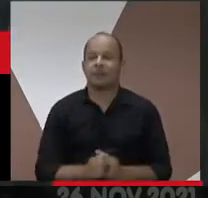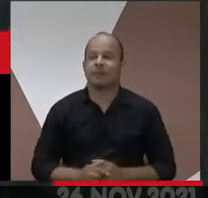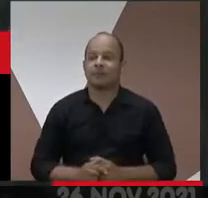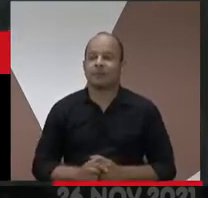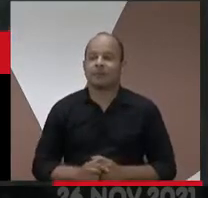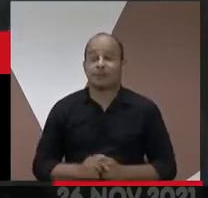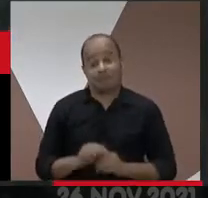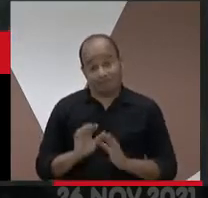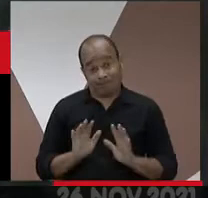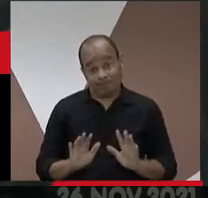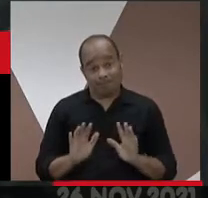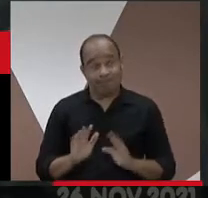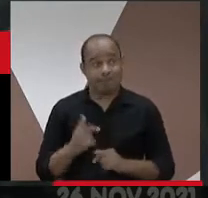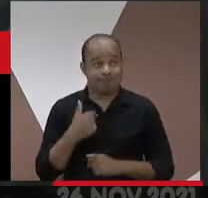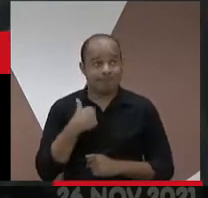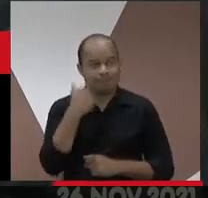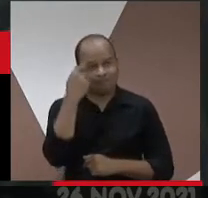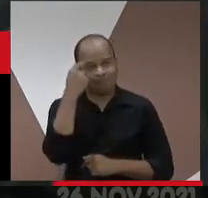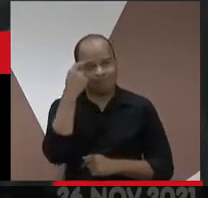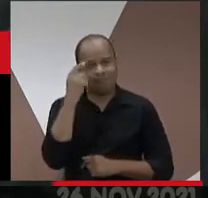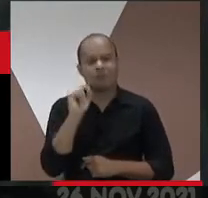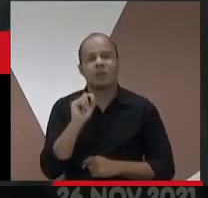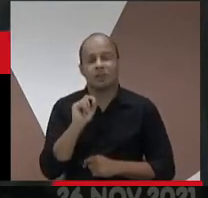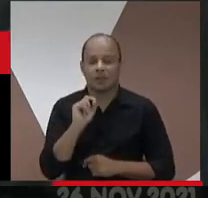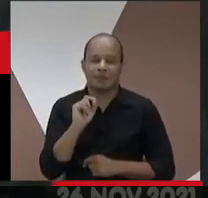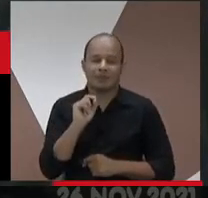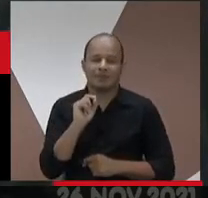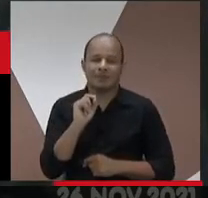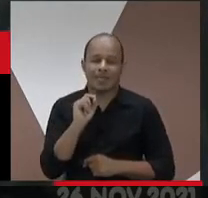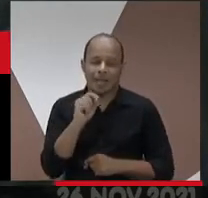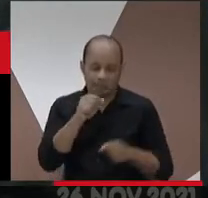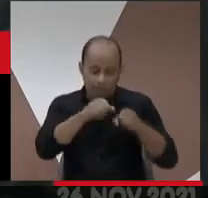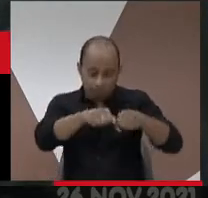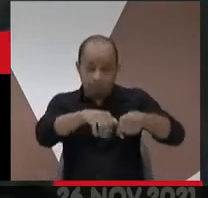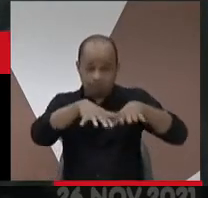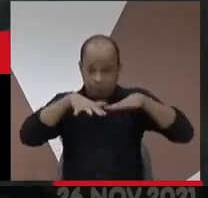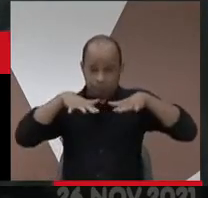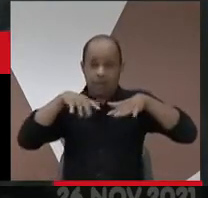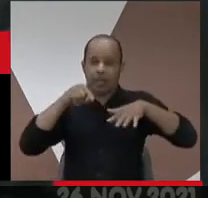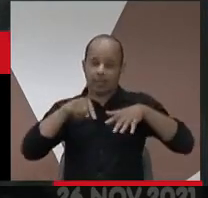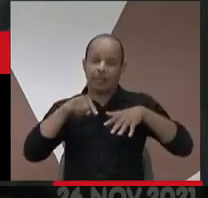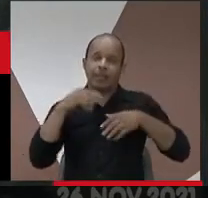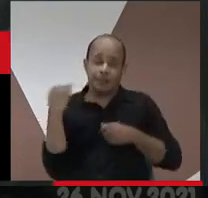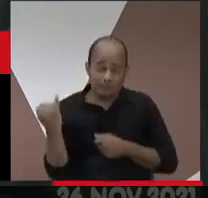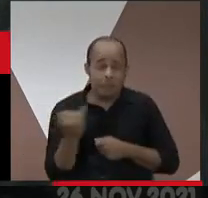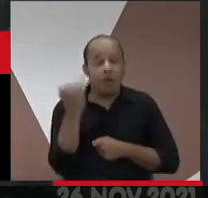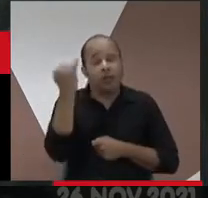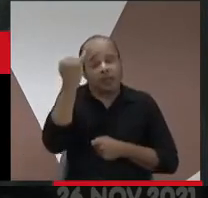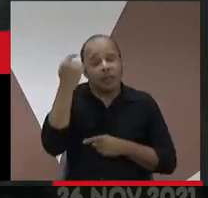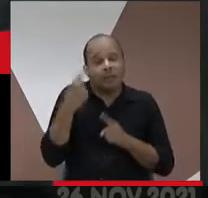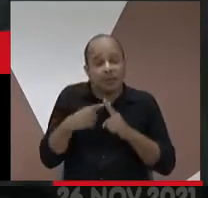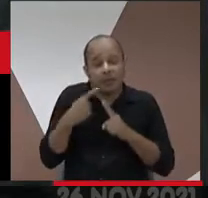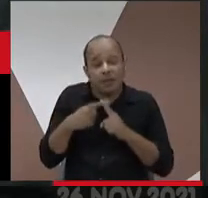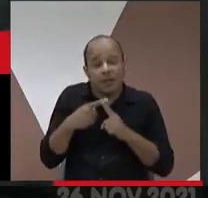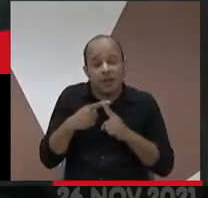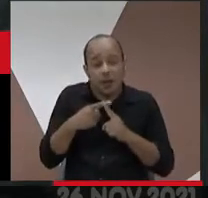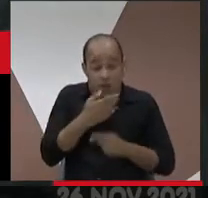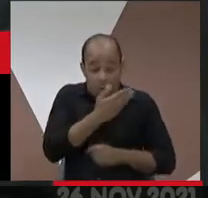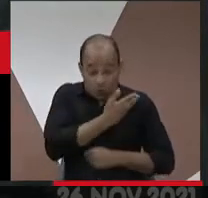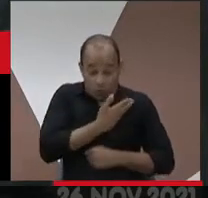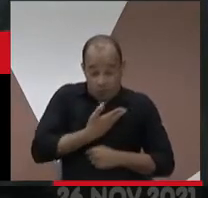essa audiência, presidente, ela é muito importante, porque talvez o governador do